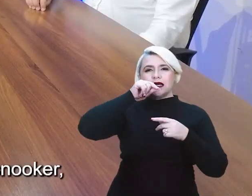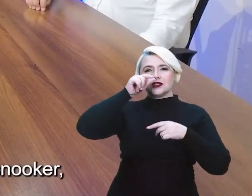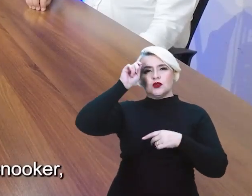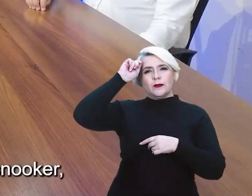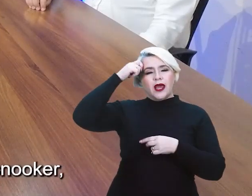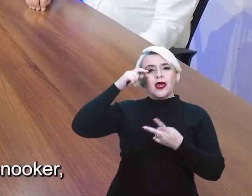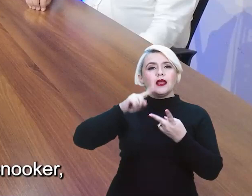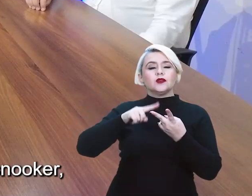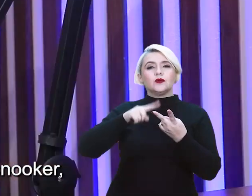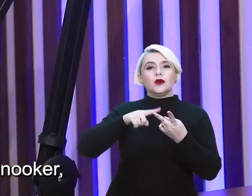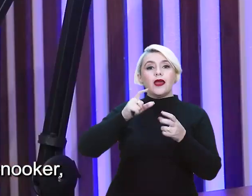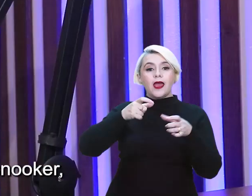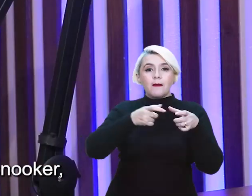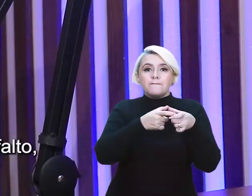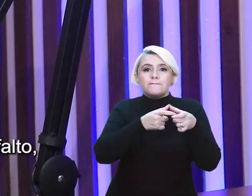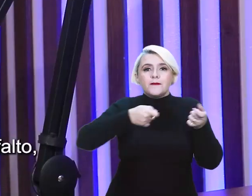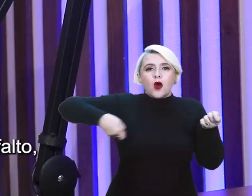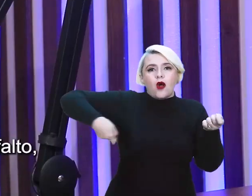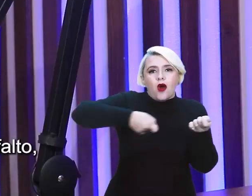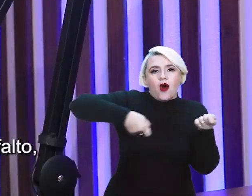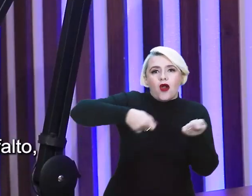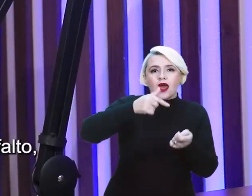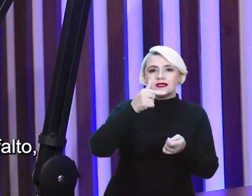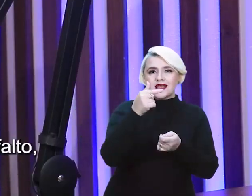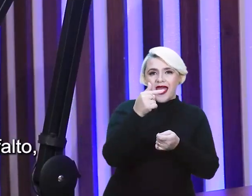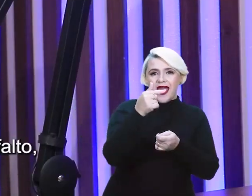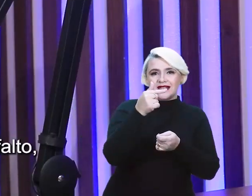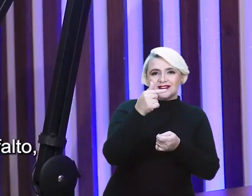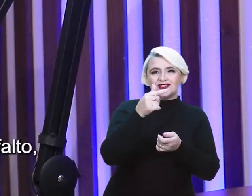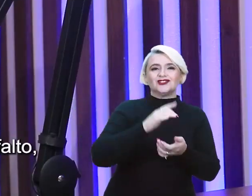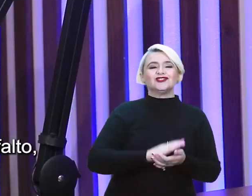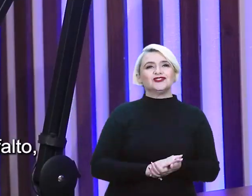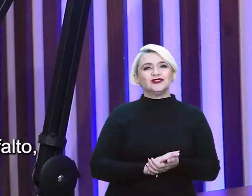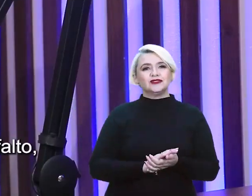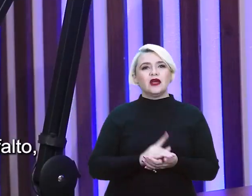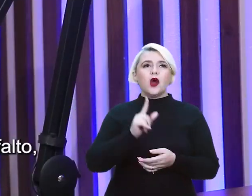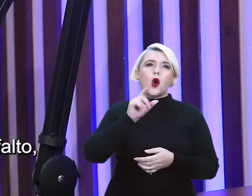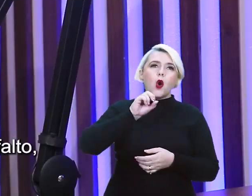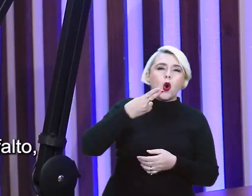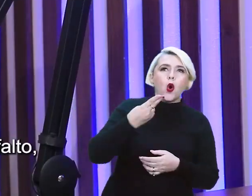no snooker a bola 7 é preta, borra de